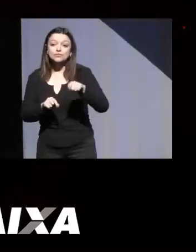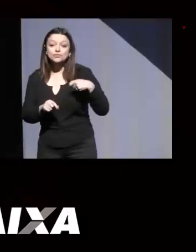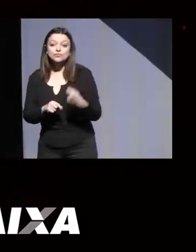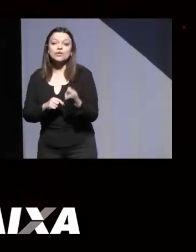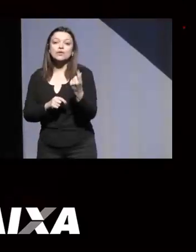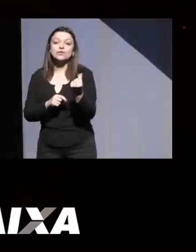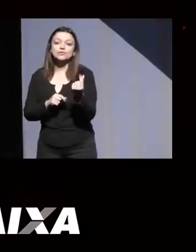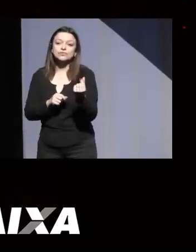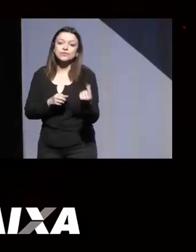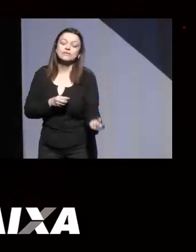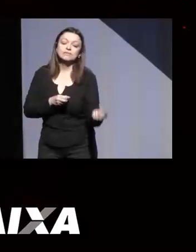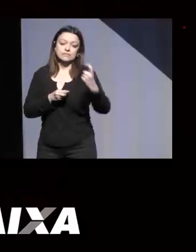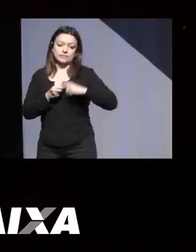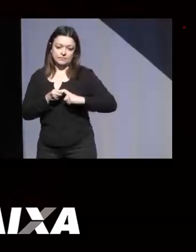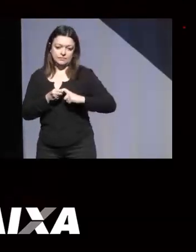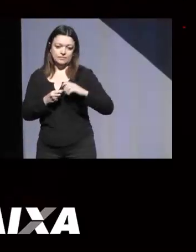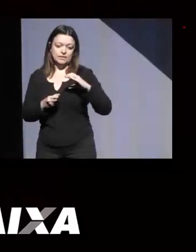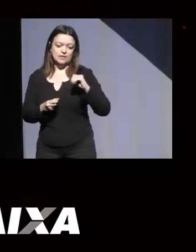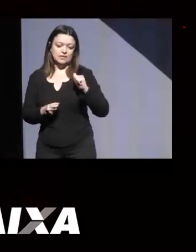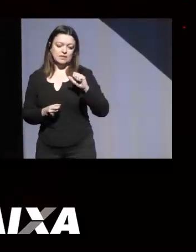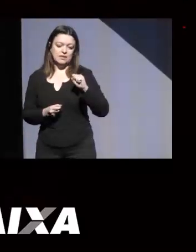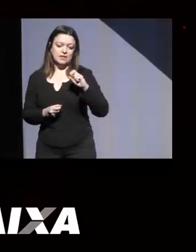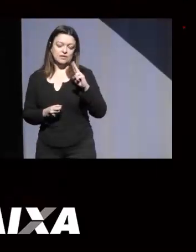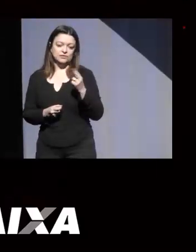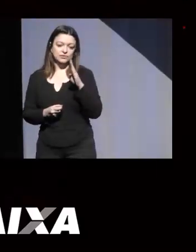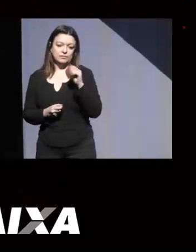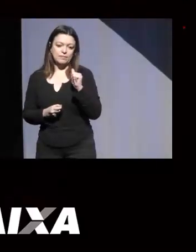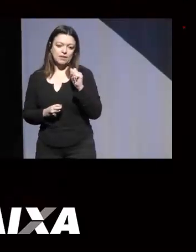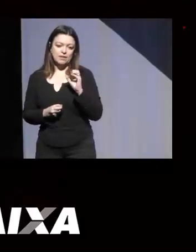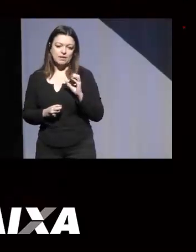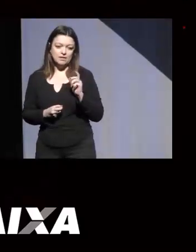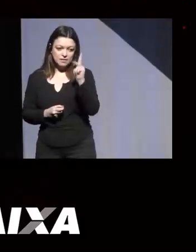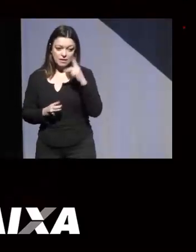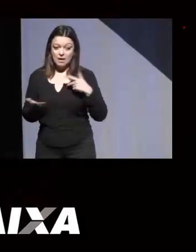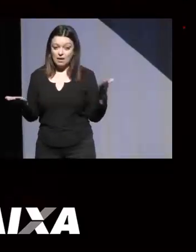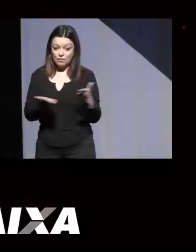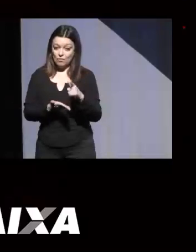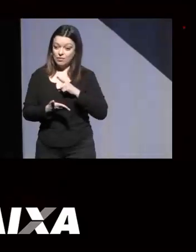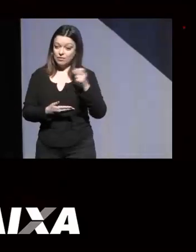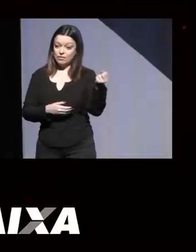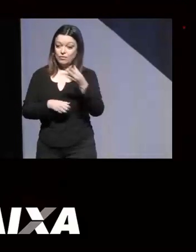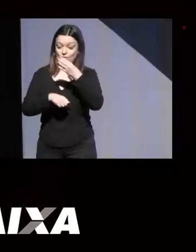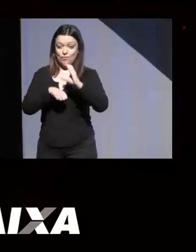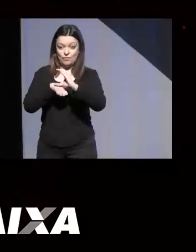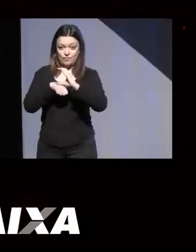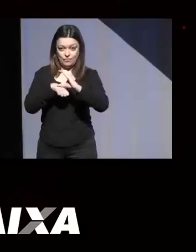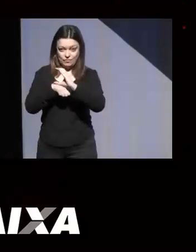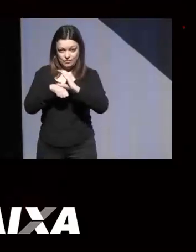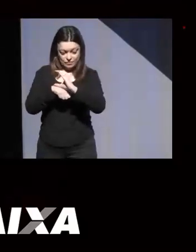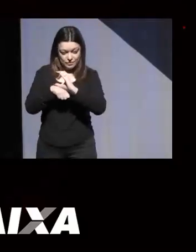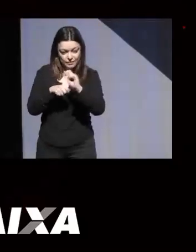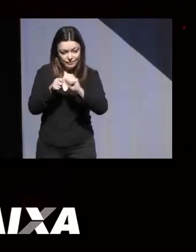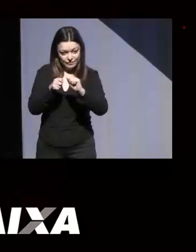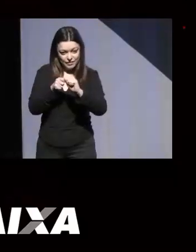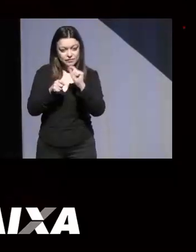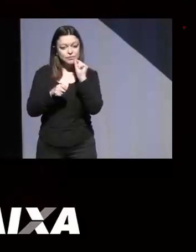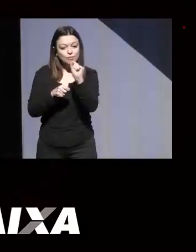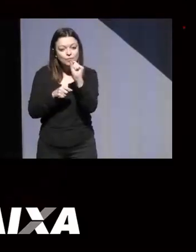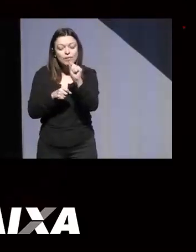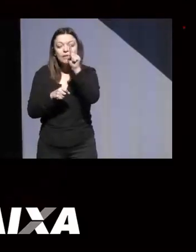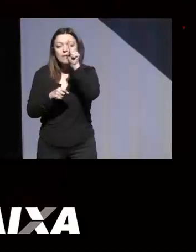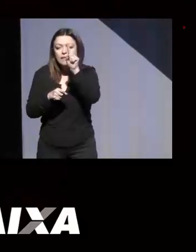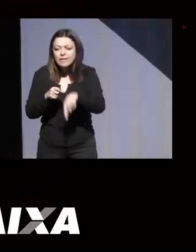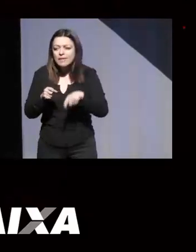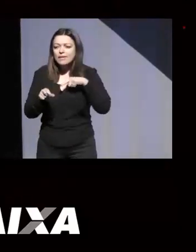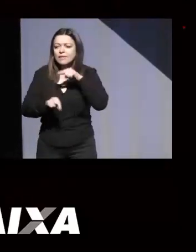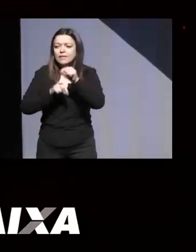O cashback, o que é o cashback? É uma novidade da Constituição que vai buscar atingir